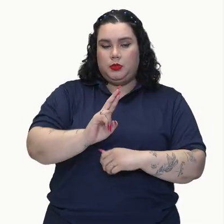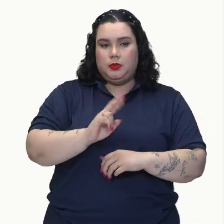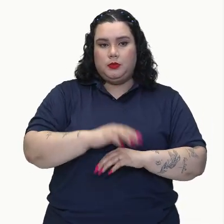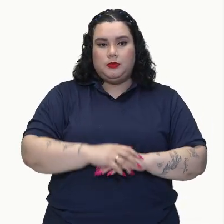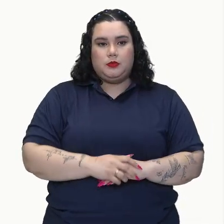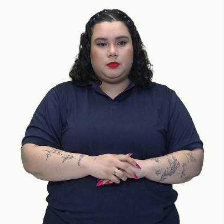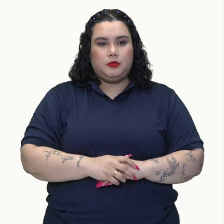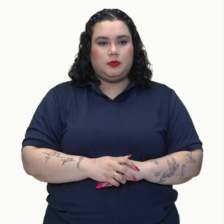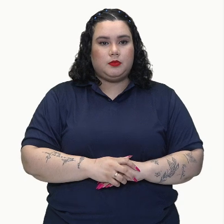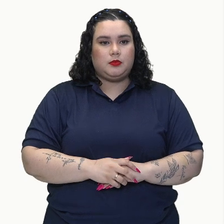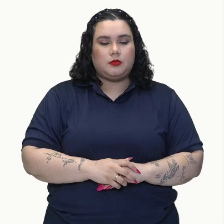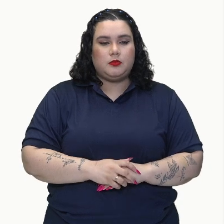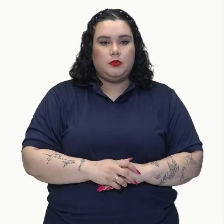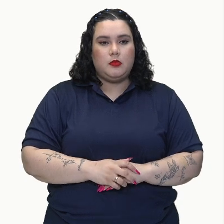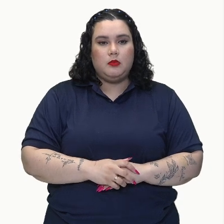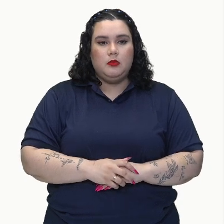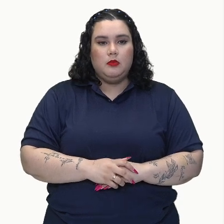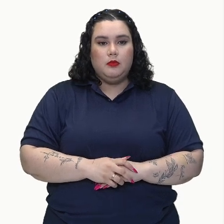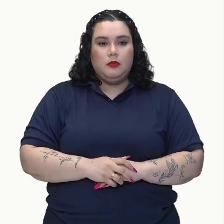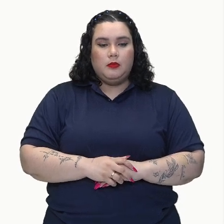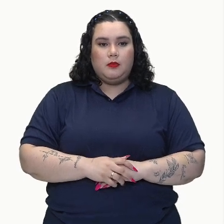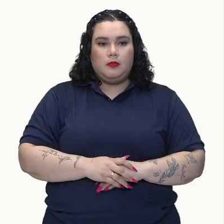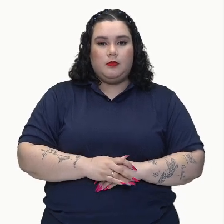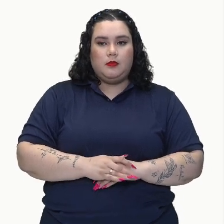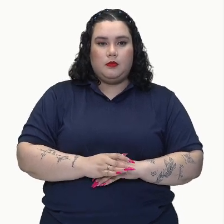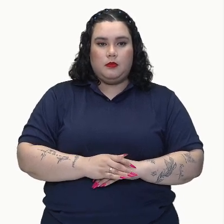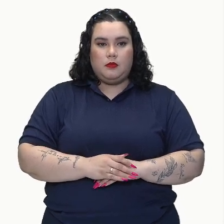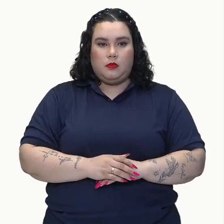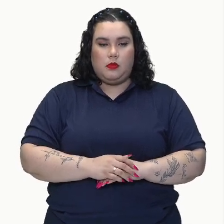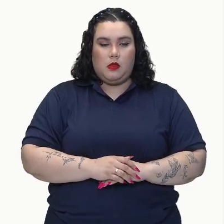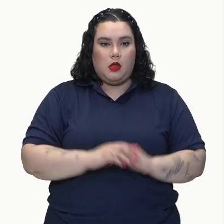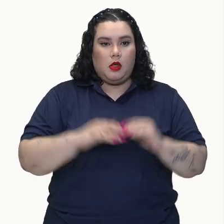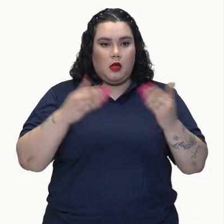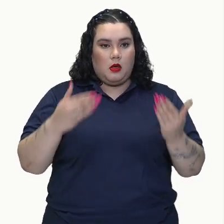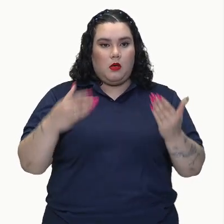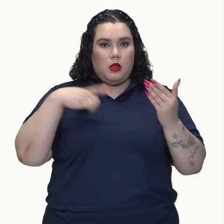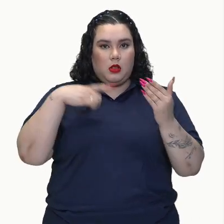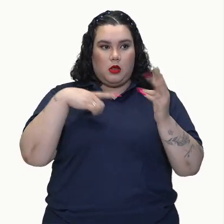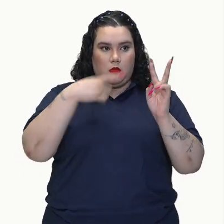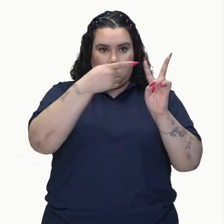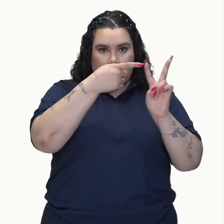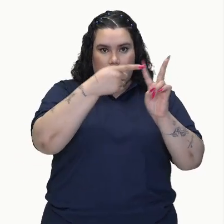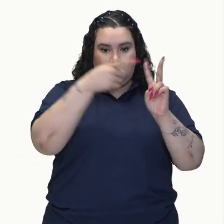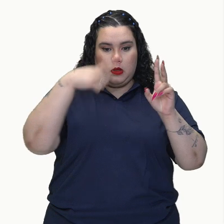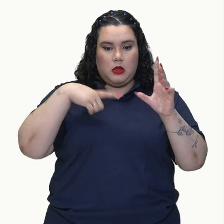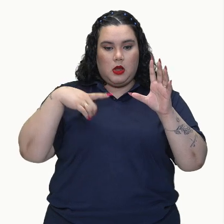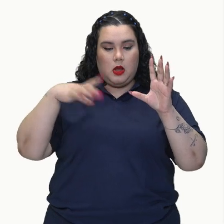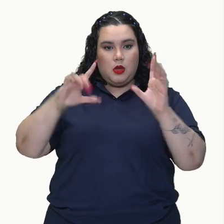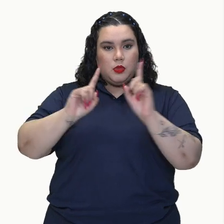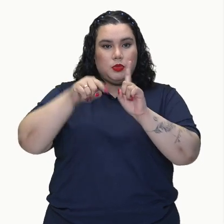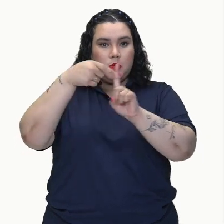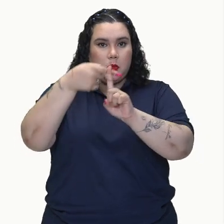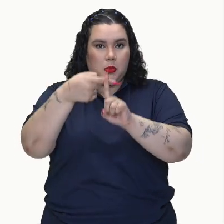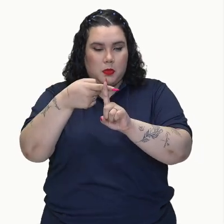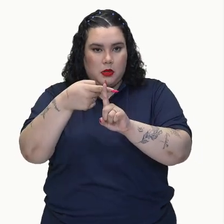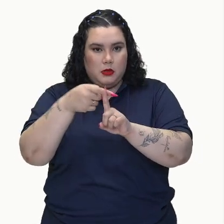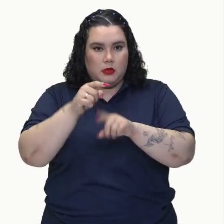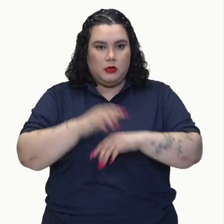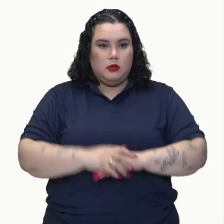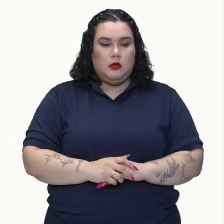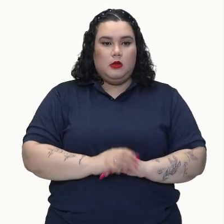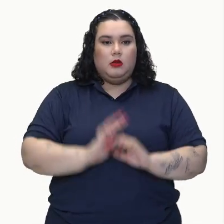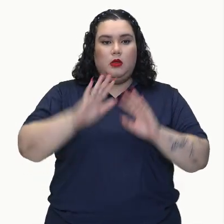na letra A. Dentro do radical, eu tenho uma soma. Beleza? Então,